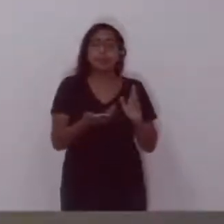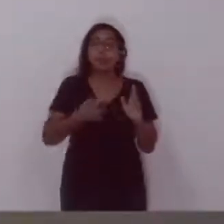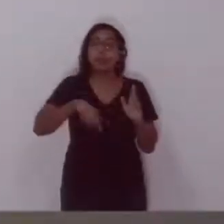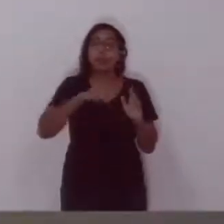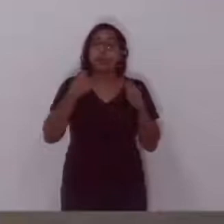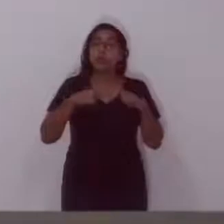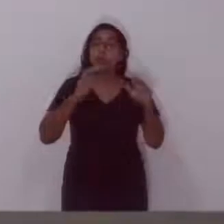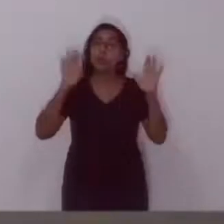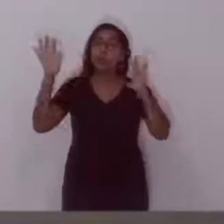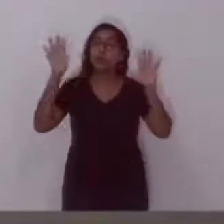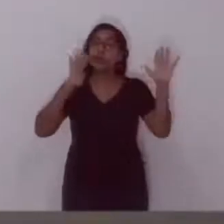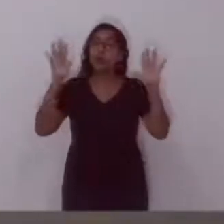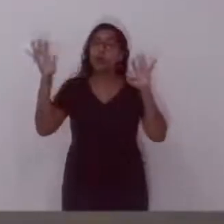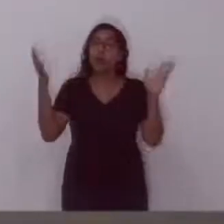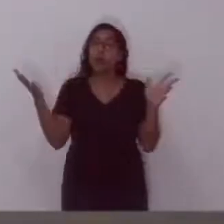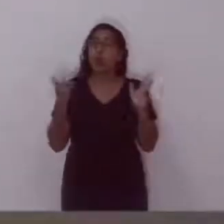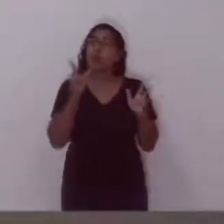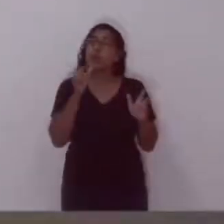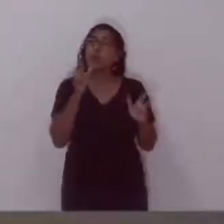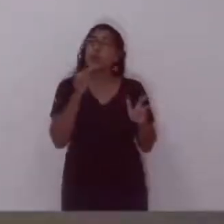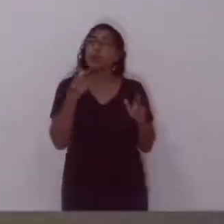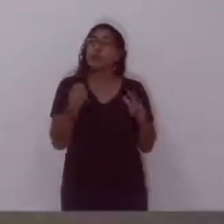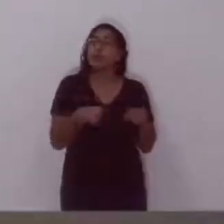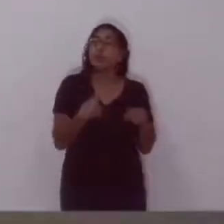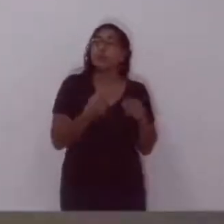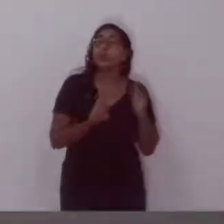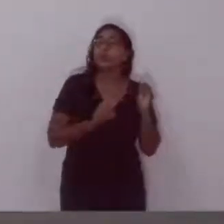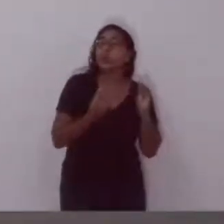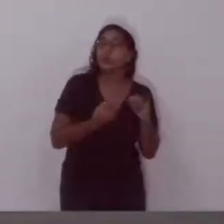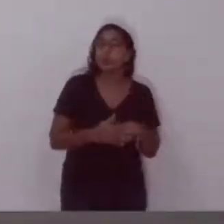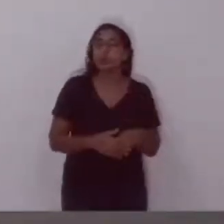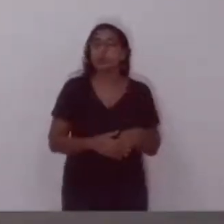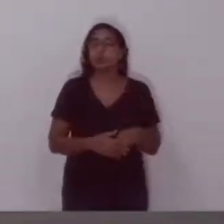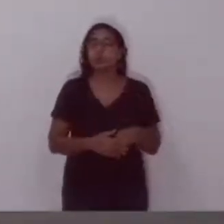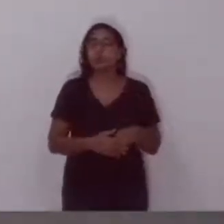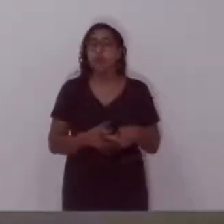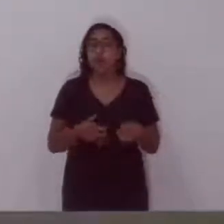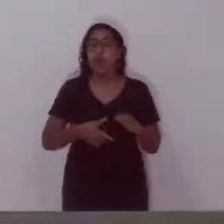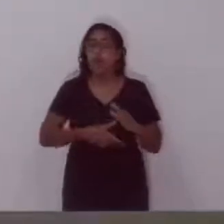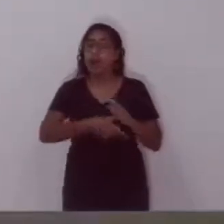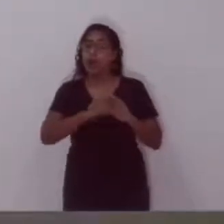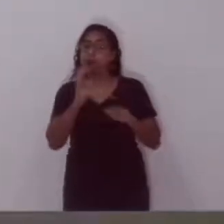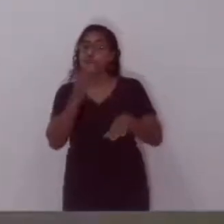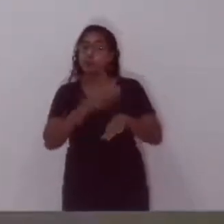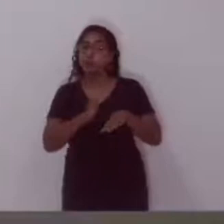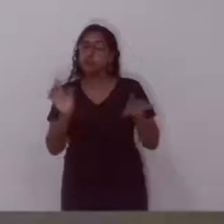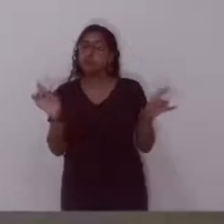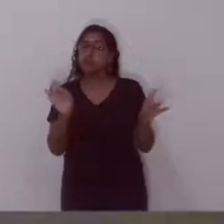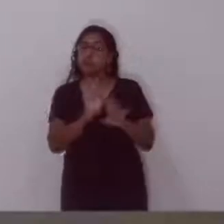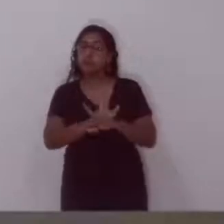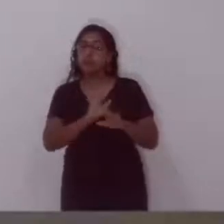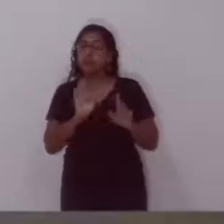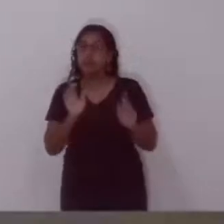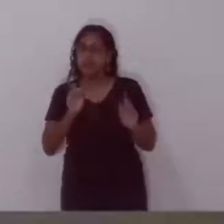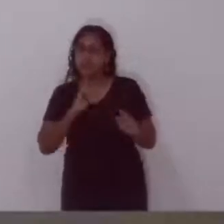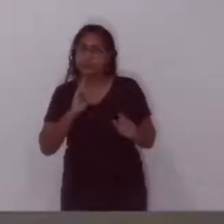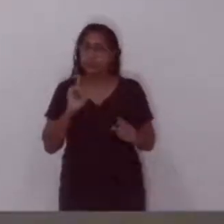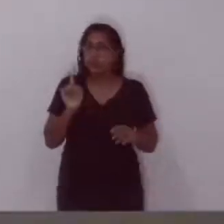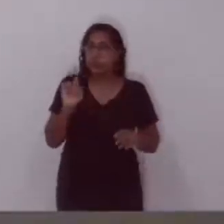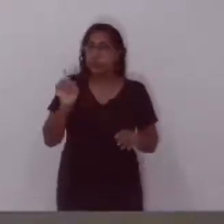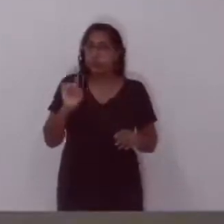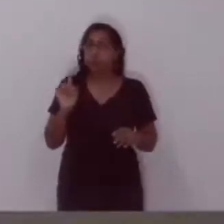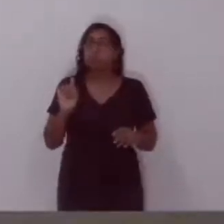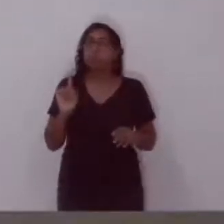questão mesmo. A gente está preparado para isso? Então, nas outras sessões, eu quero crer que o assunto